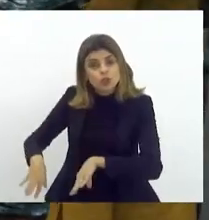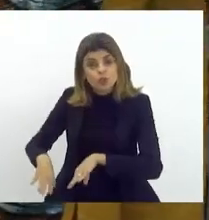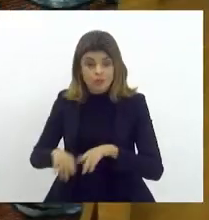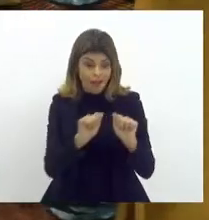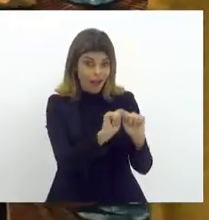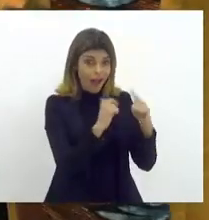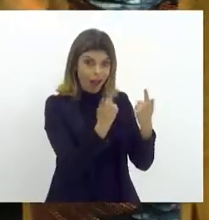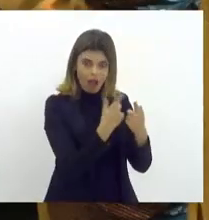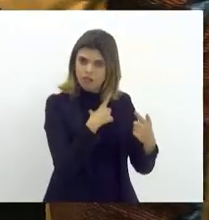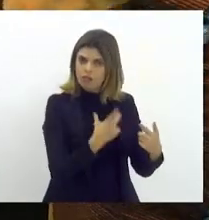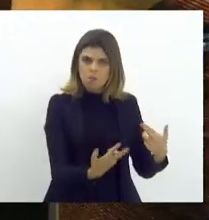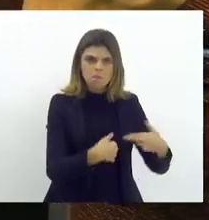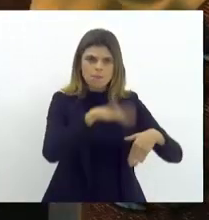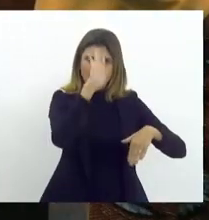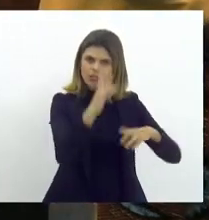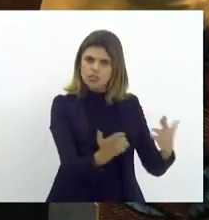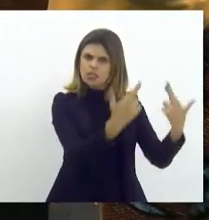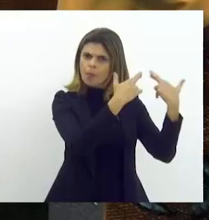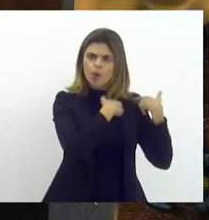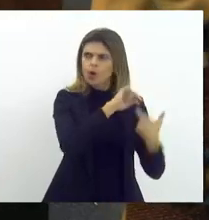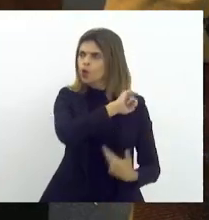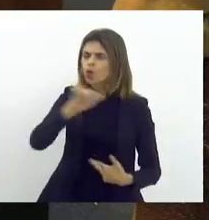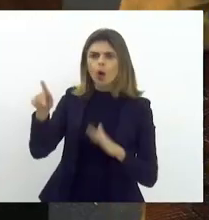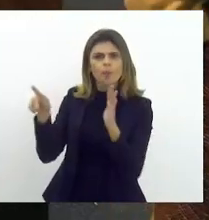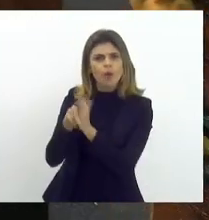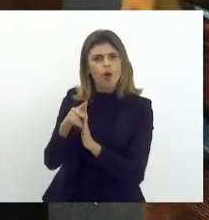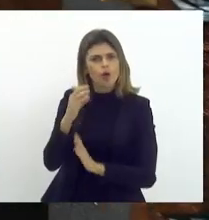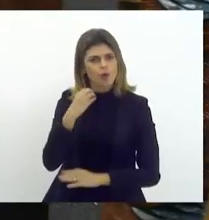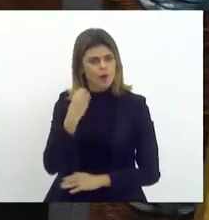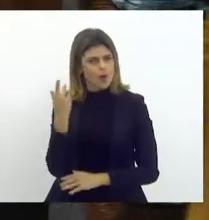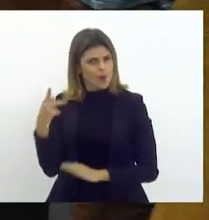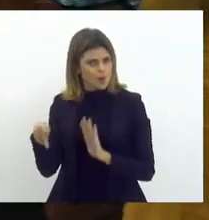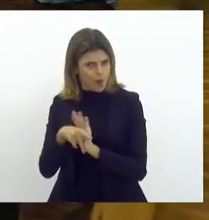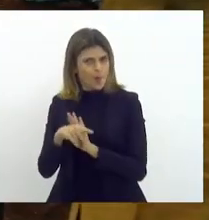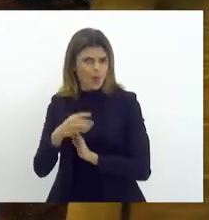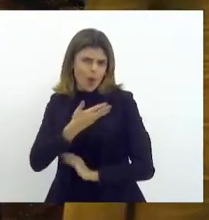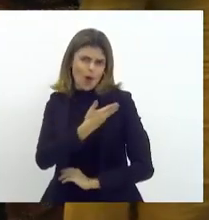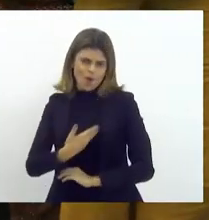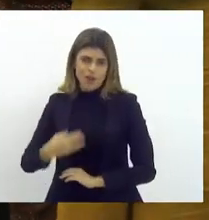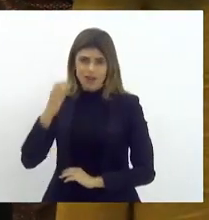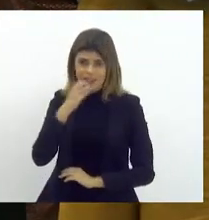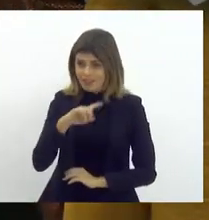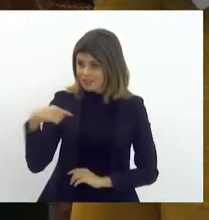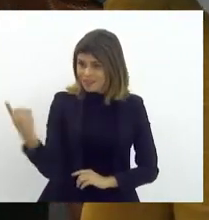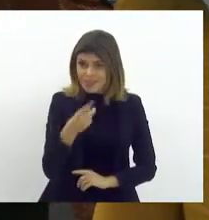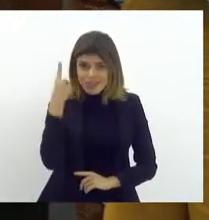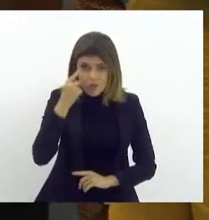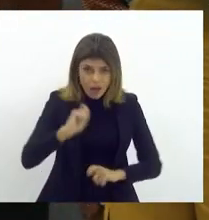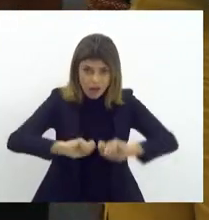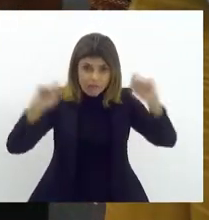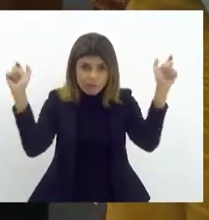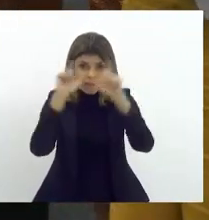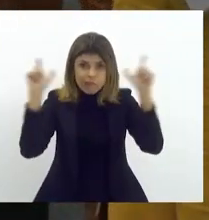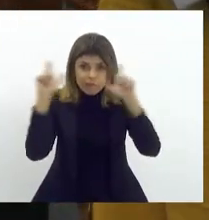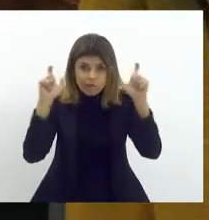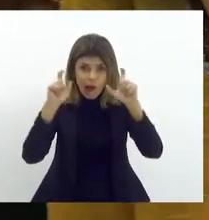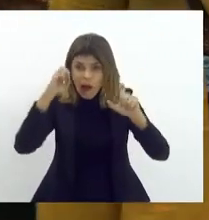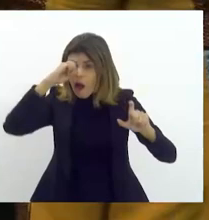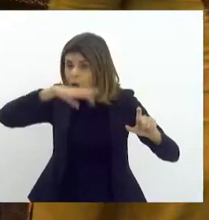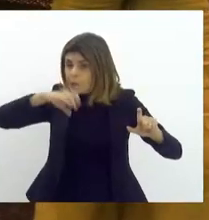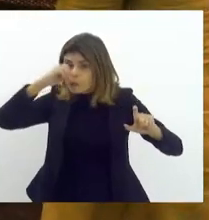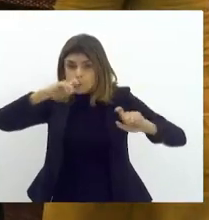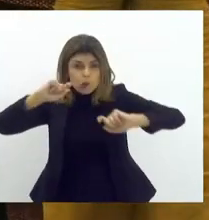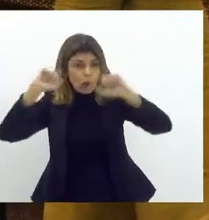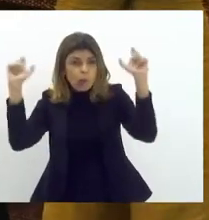governo os deputados perceberam que é um absurdo encerrar um programa de transferência de renda que foi muito